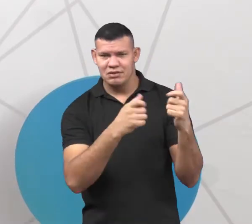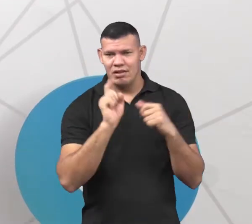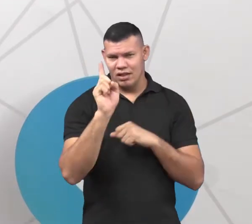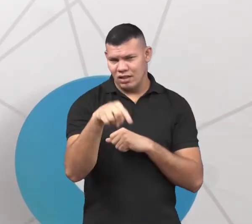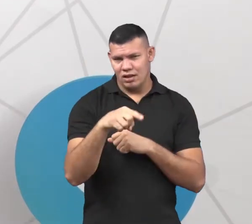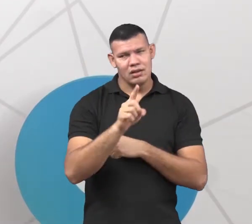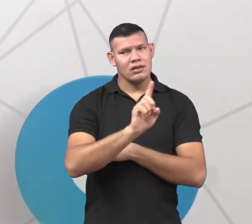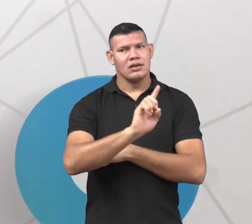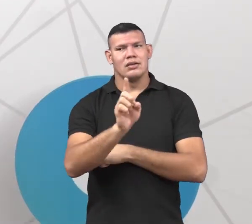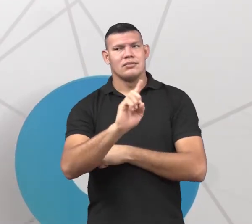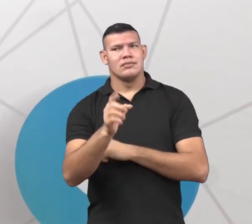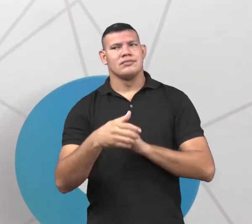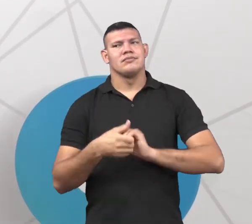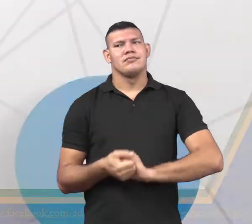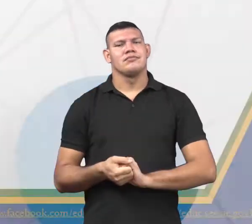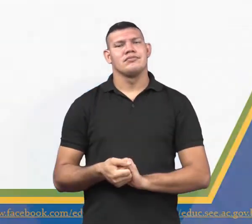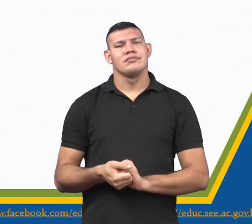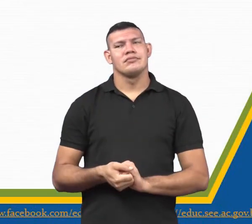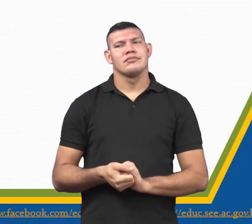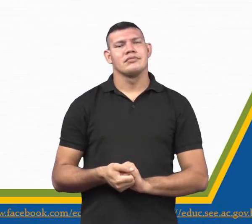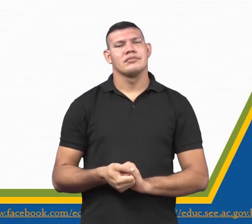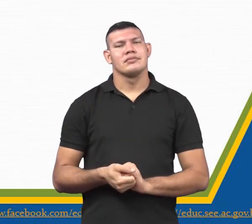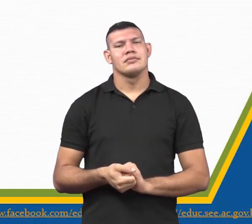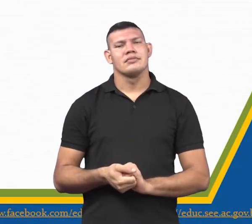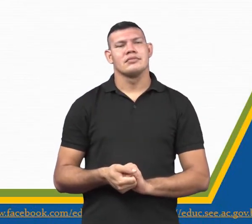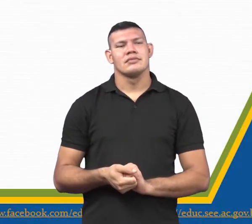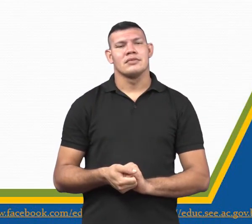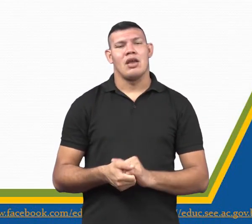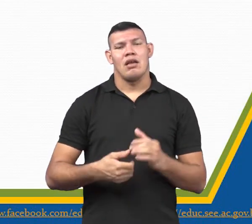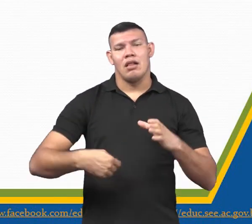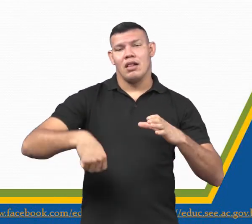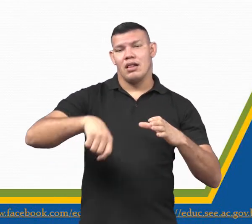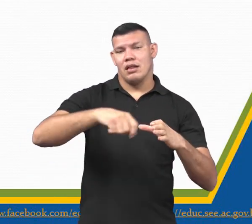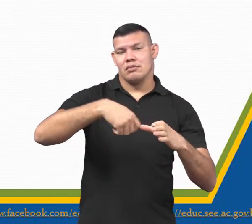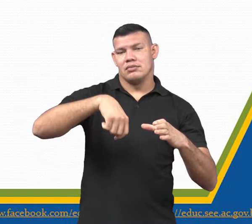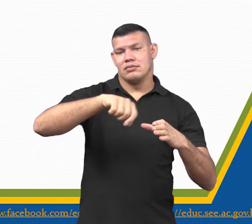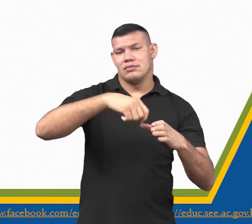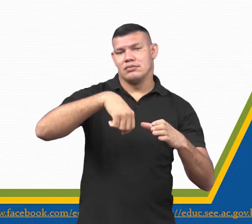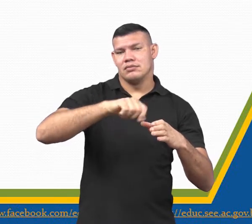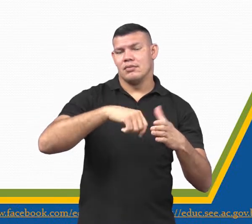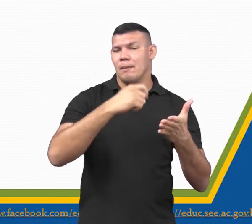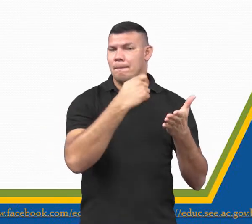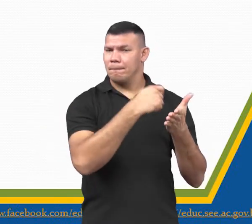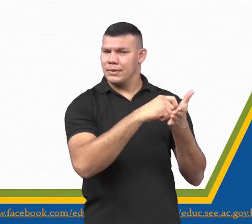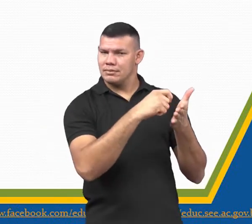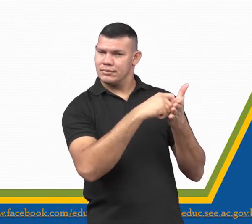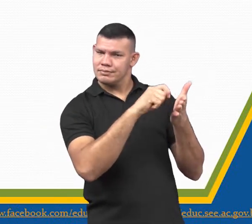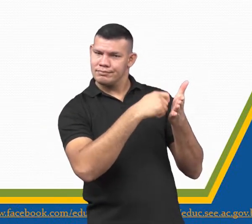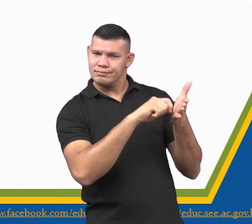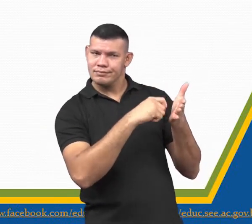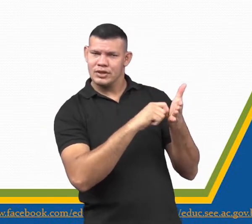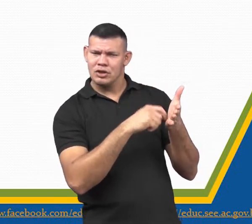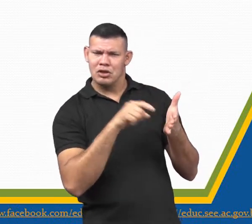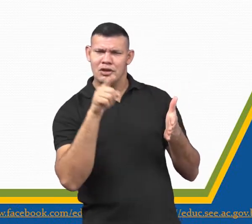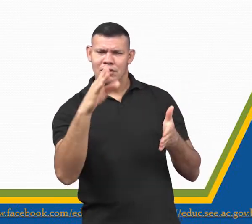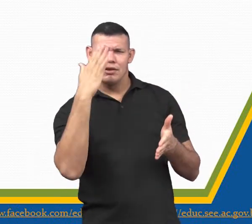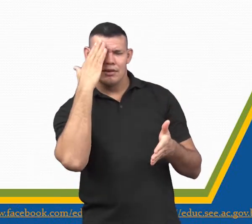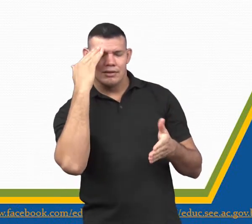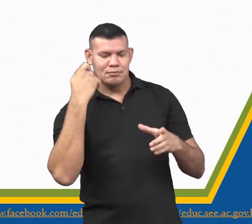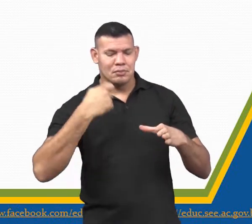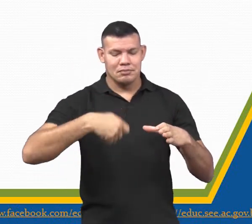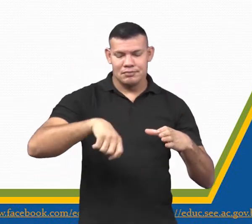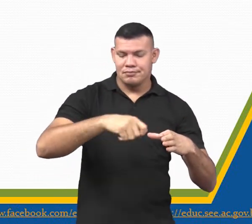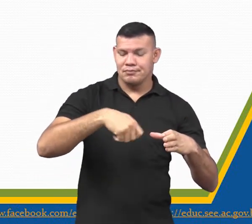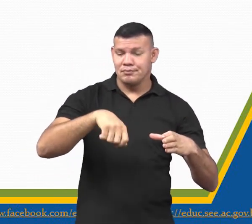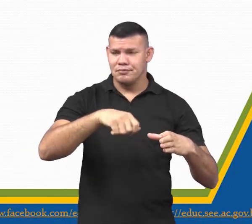vocês conhecem esse gênero aqui, ó, o gênero receta. Quando nós não sabemos cozinhar um prato, a gente